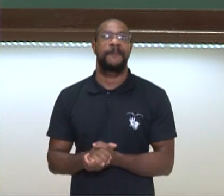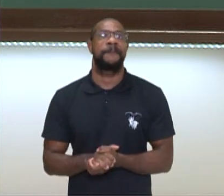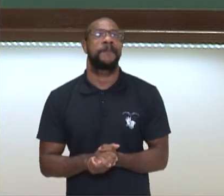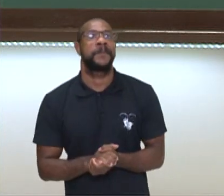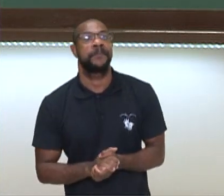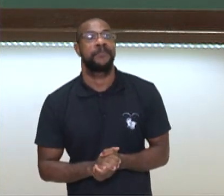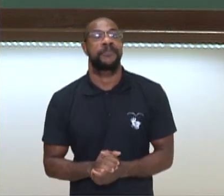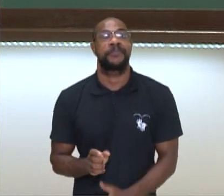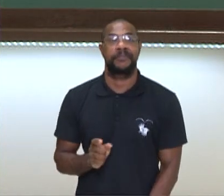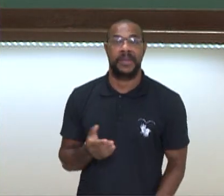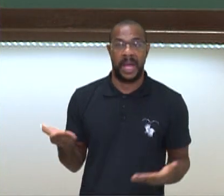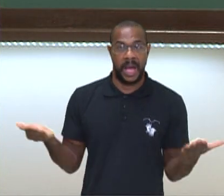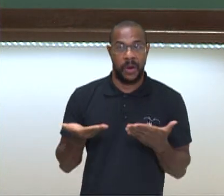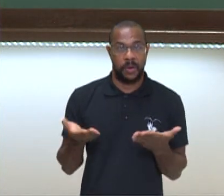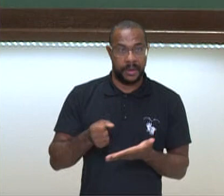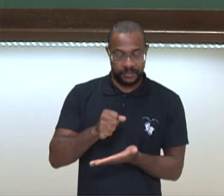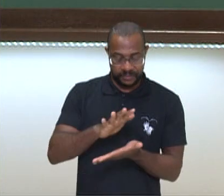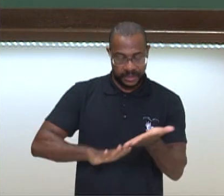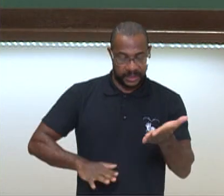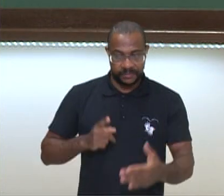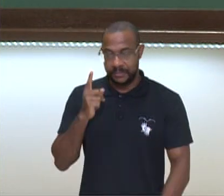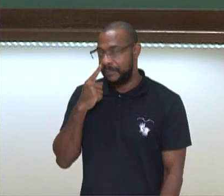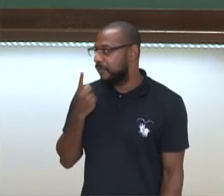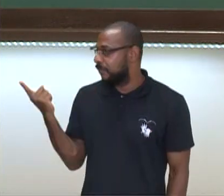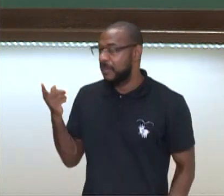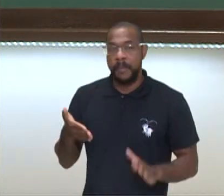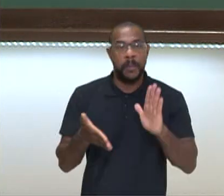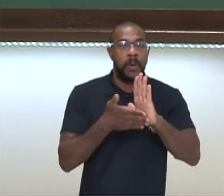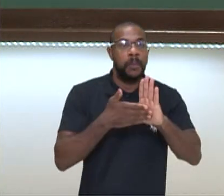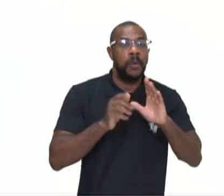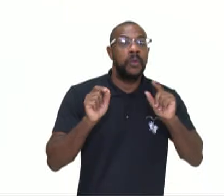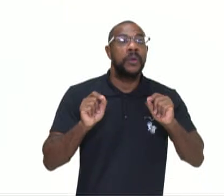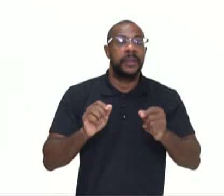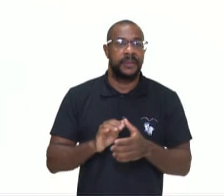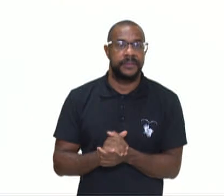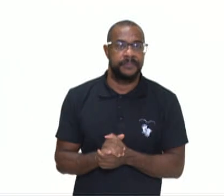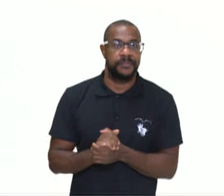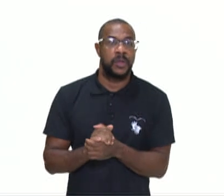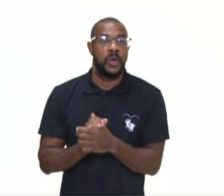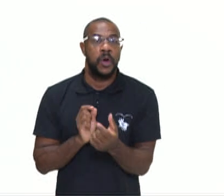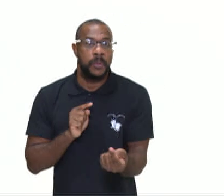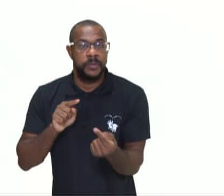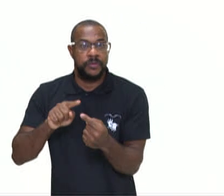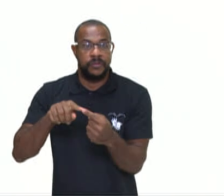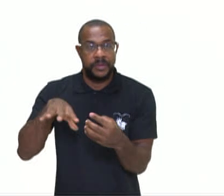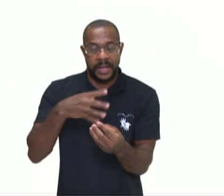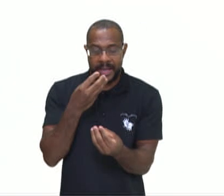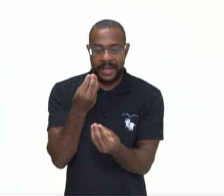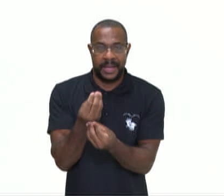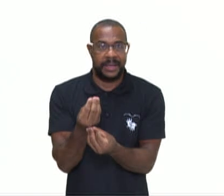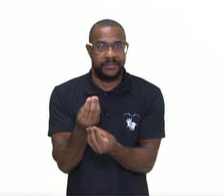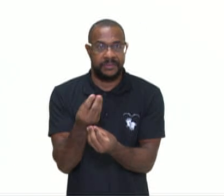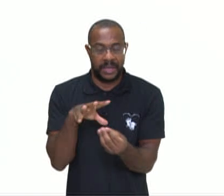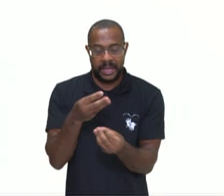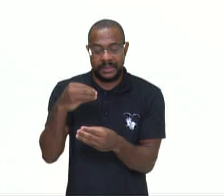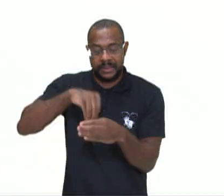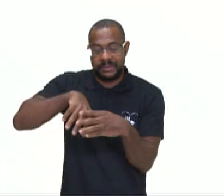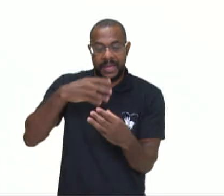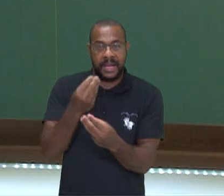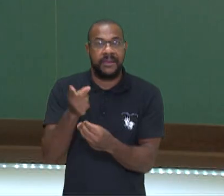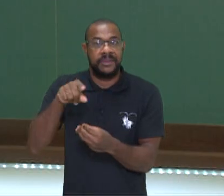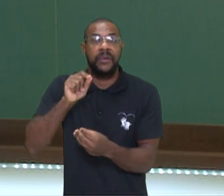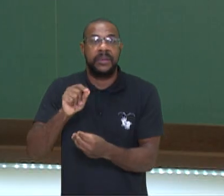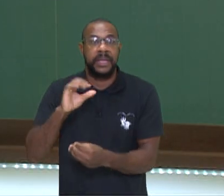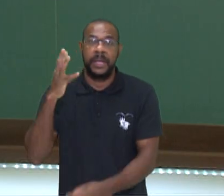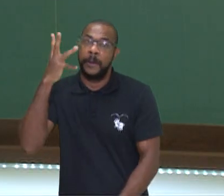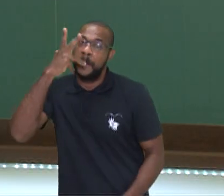Nessa atividade, a professora propõe a vocês o seguinte: o objetivo da arte pela arte é o belo. Lembrando então